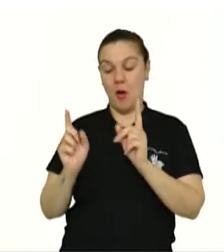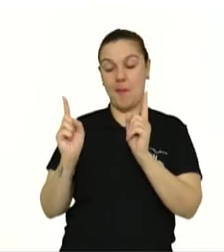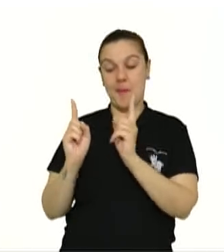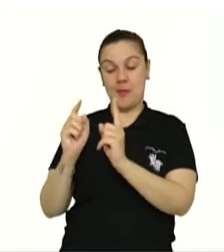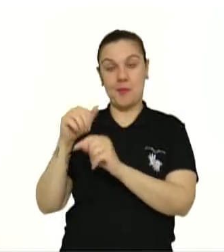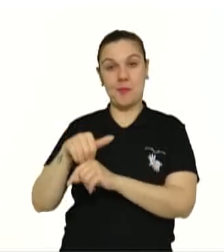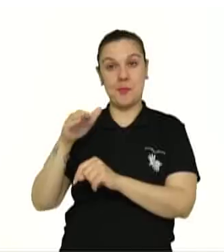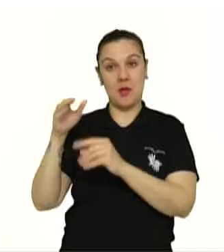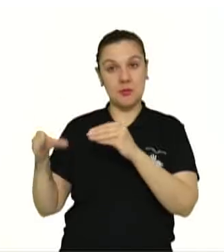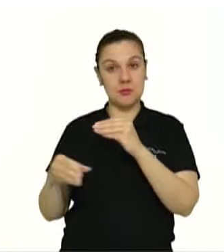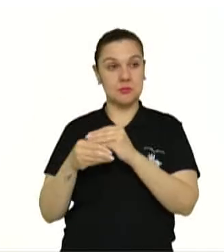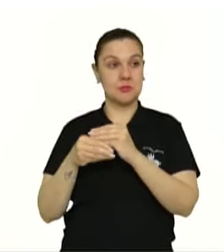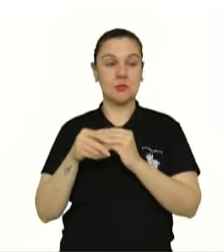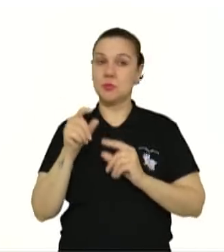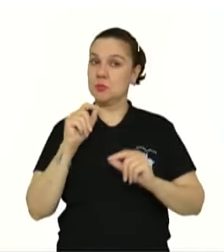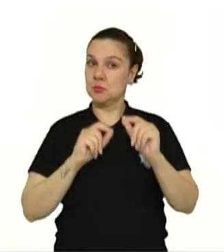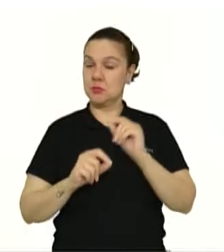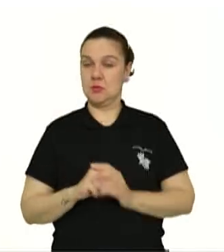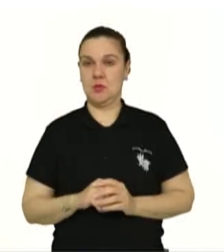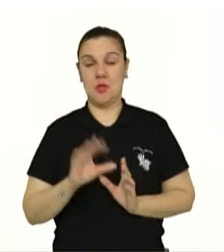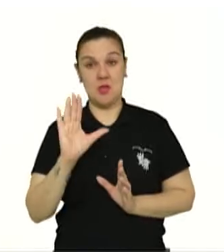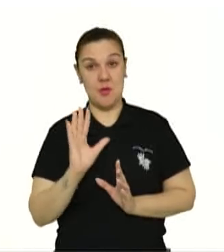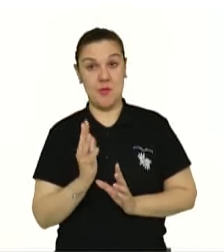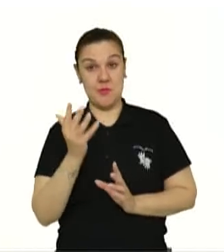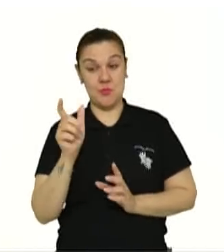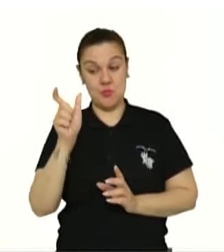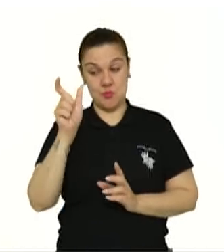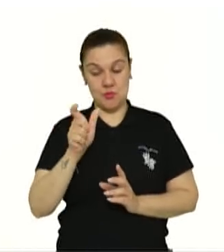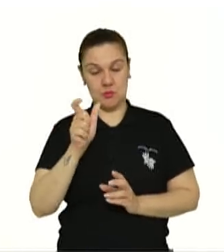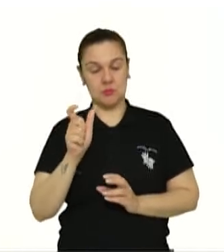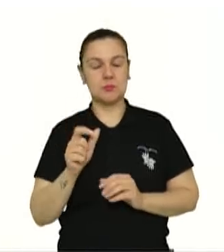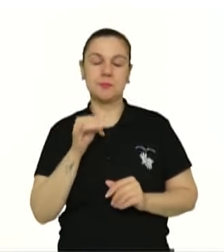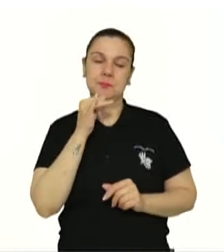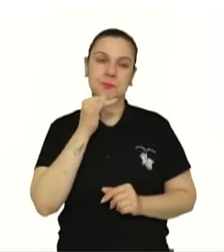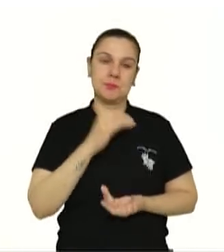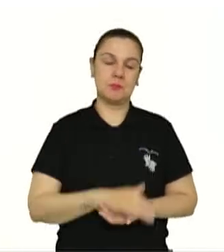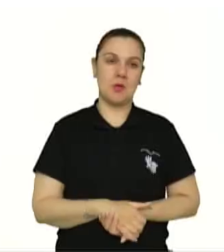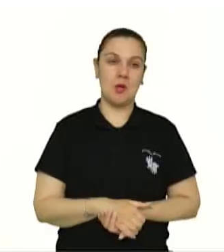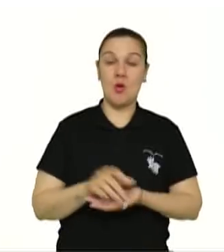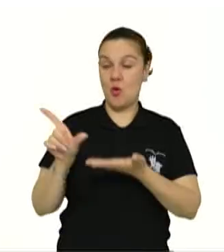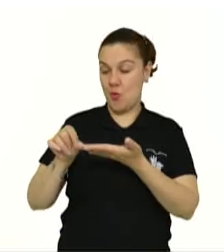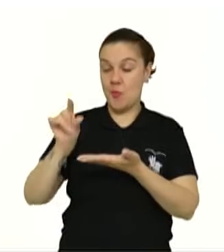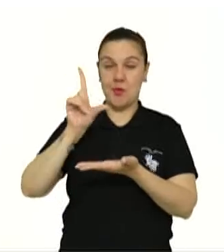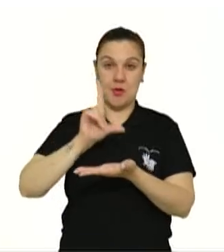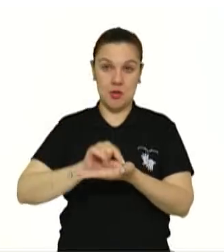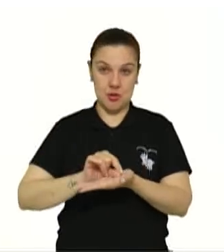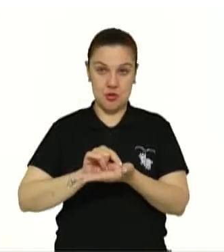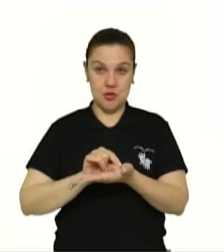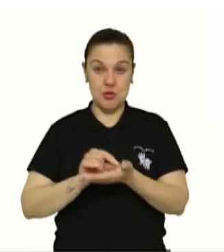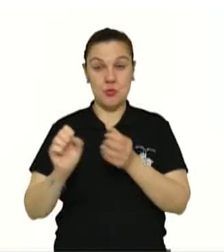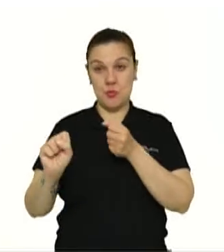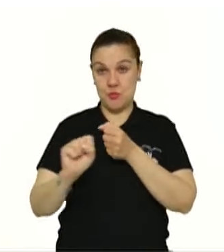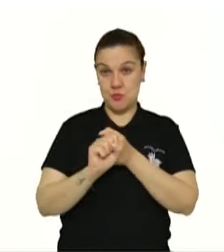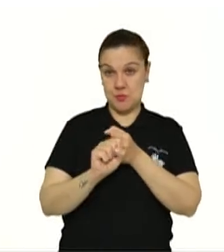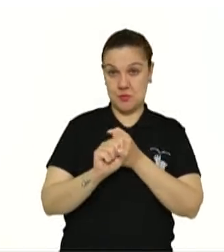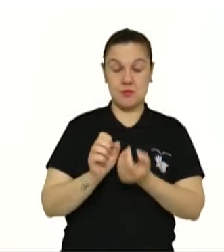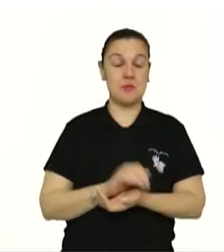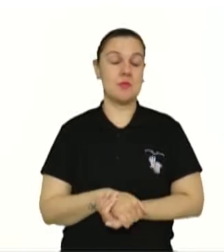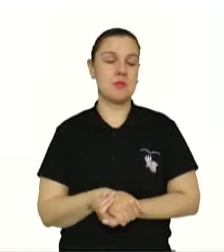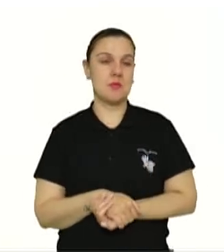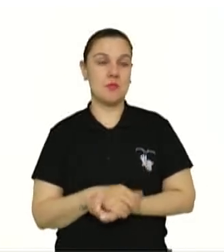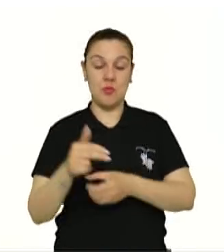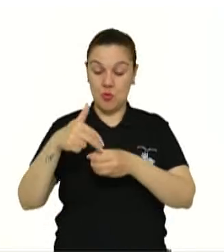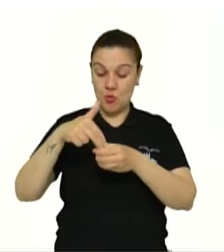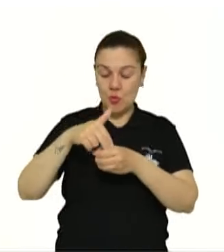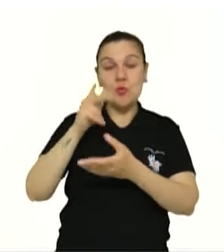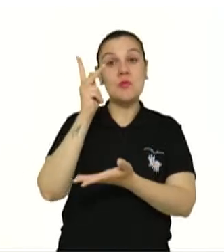significativo que o compõe, certo? Quando o sujeito é formado, por exemplo, por um artigo e um substantivo, o